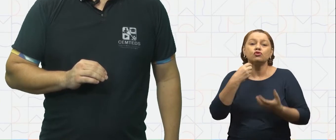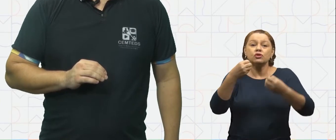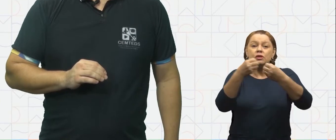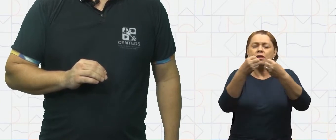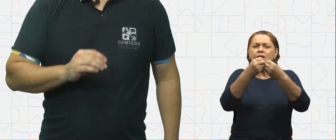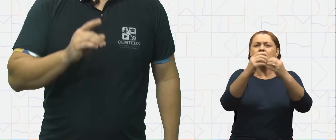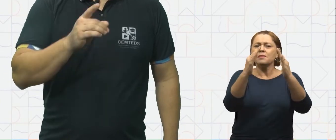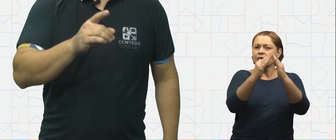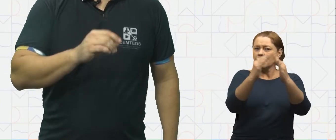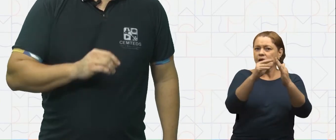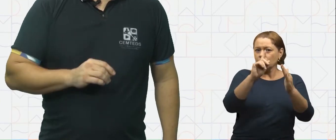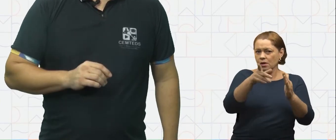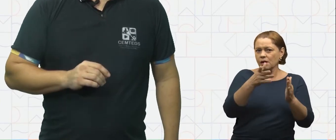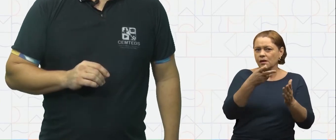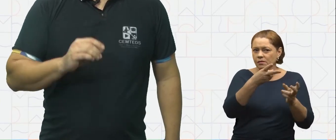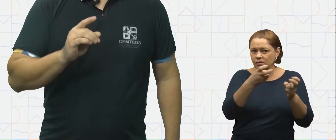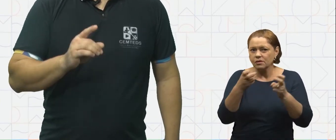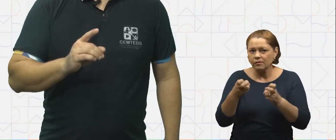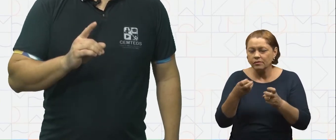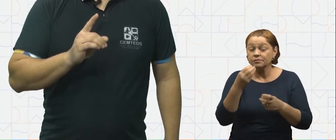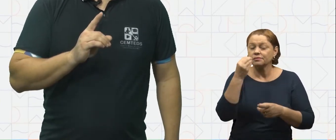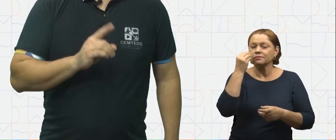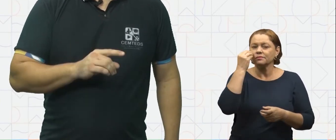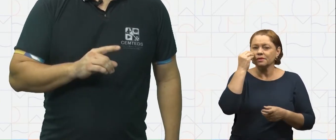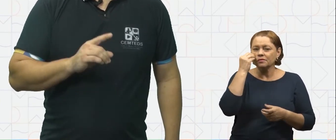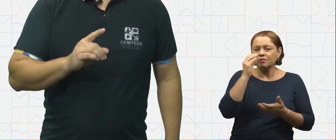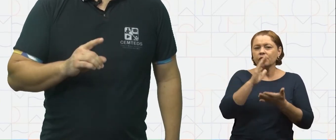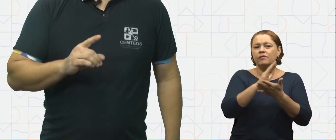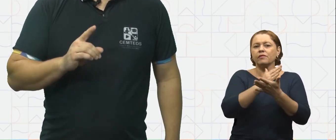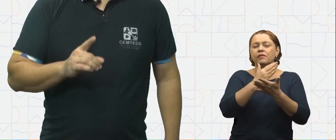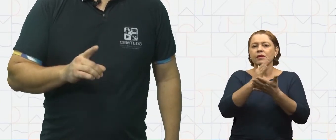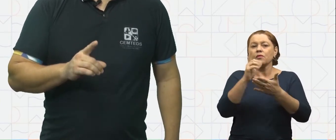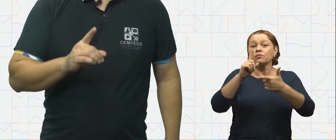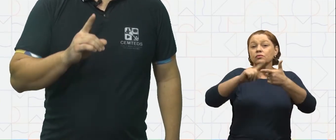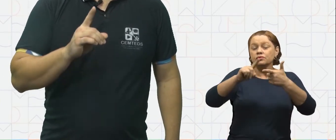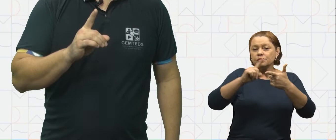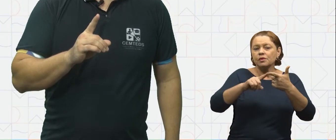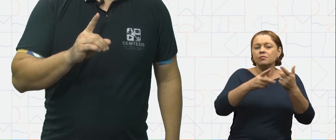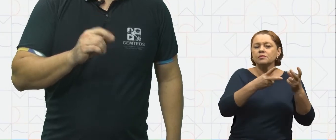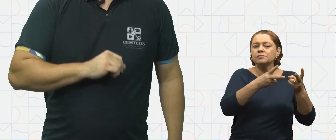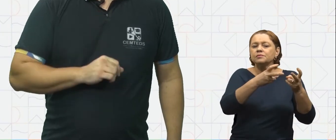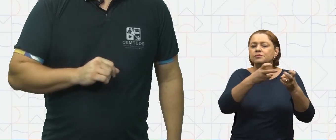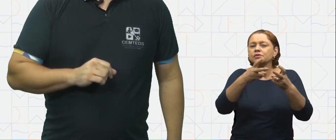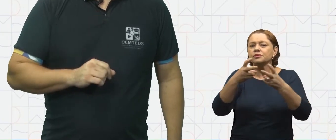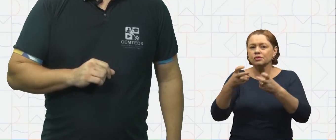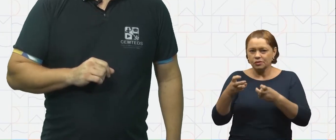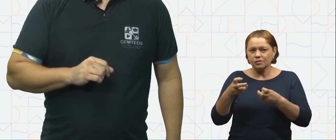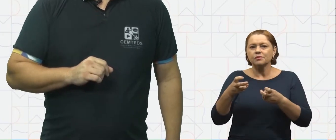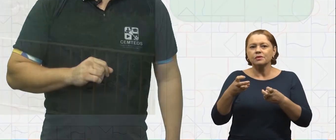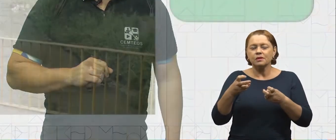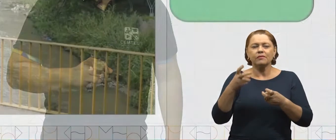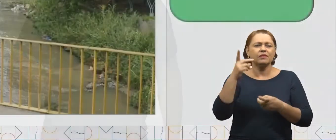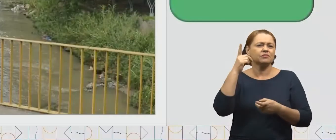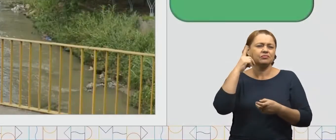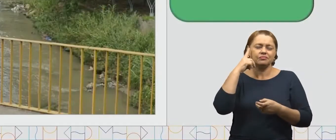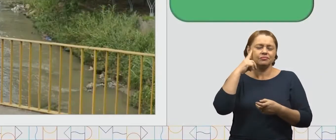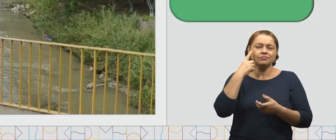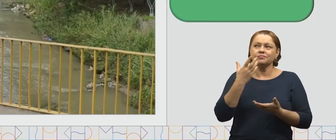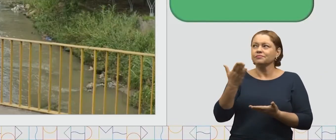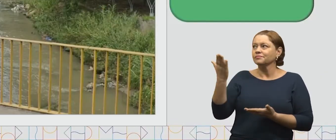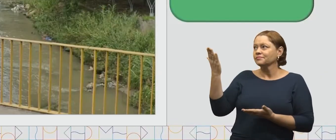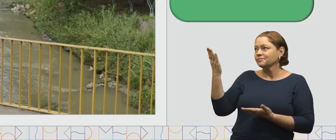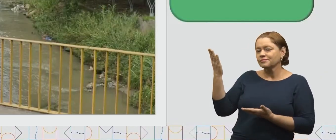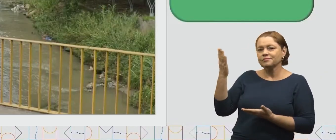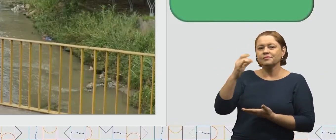sua casa. Acompanhe comigo algumas situações que podemos acabar observando em nosso dia a dia.